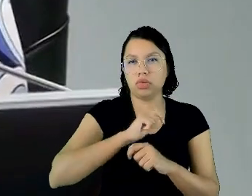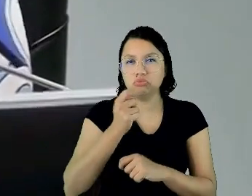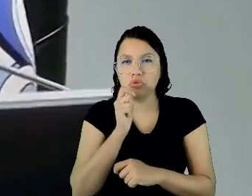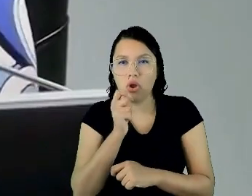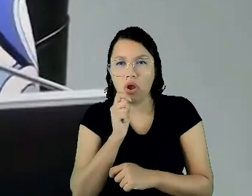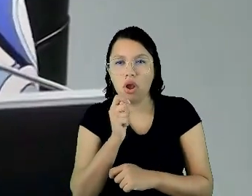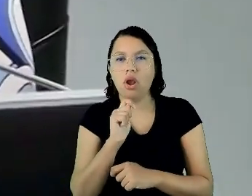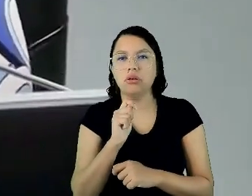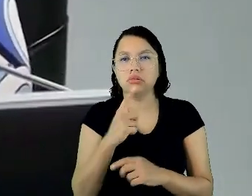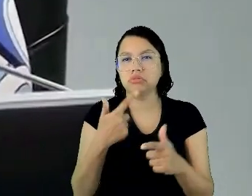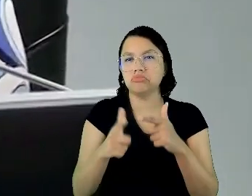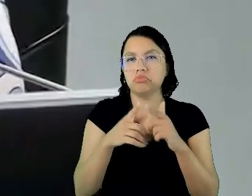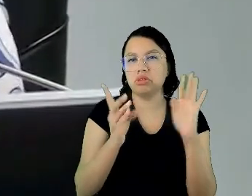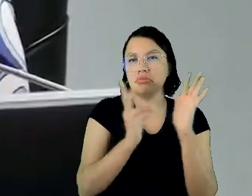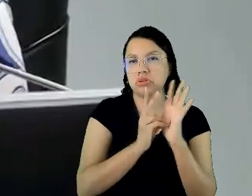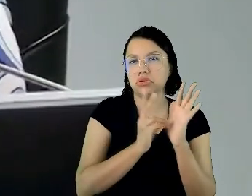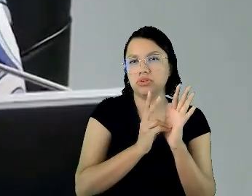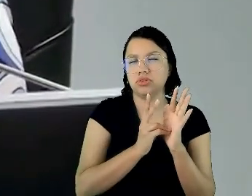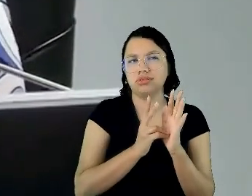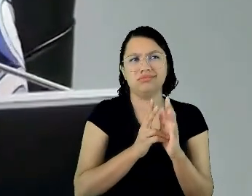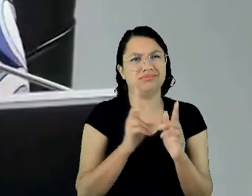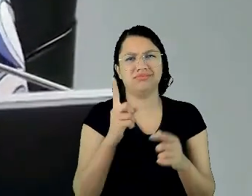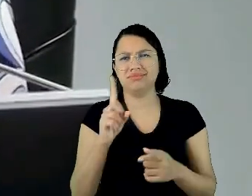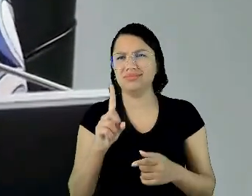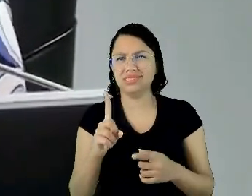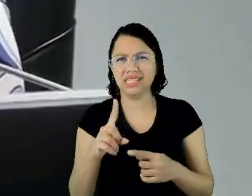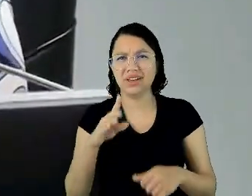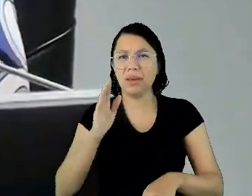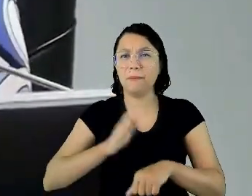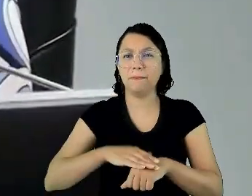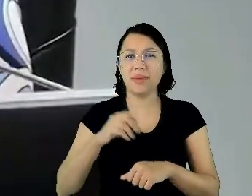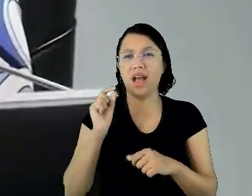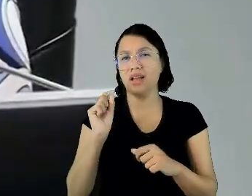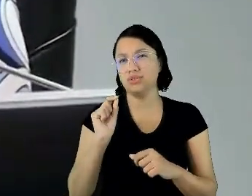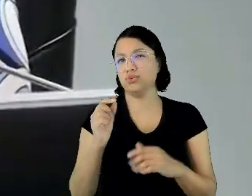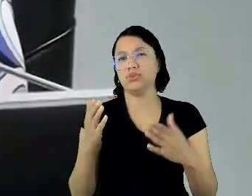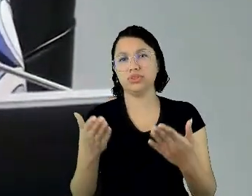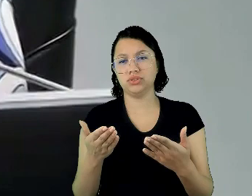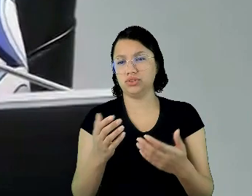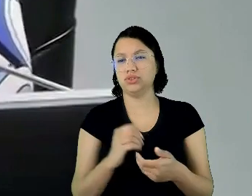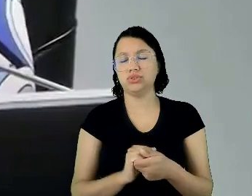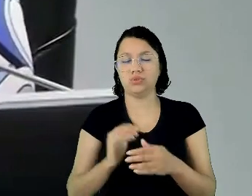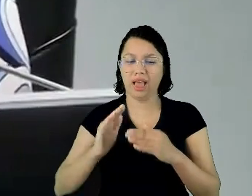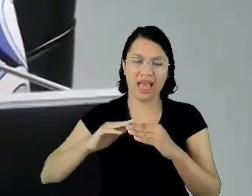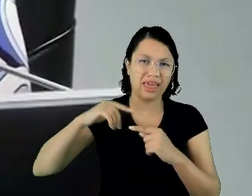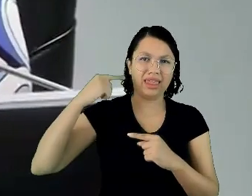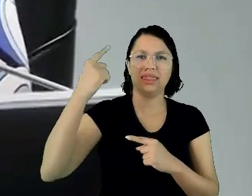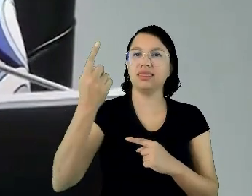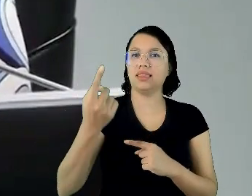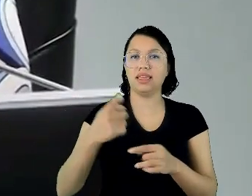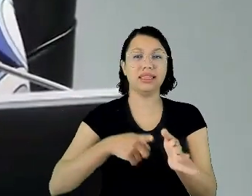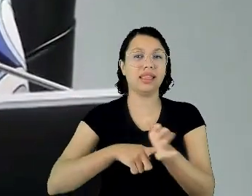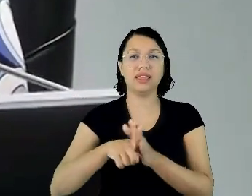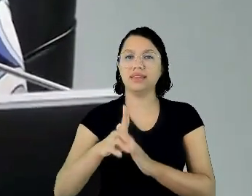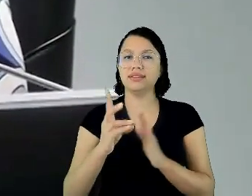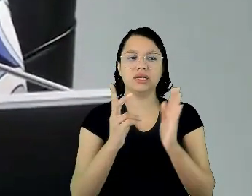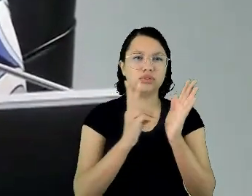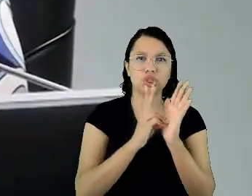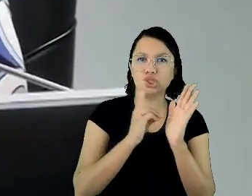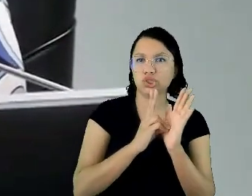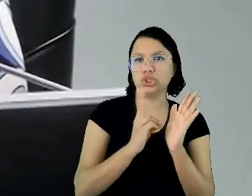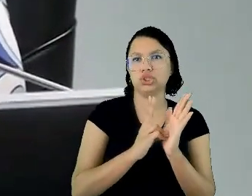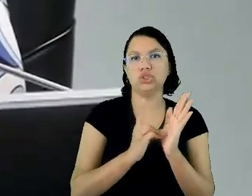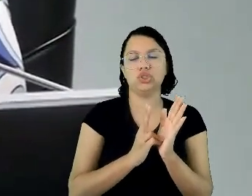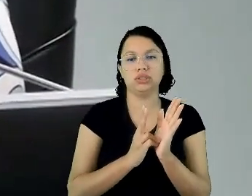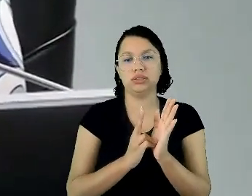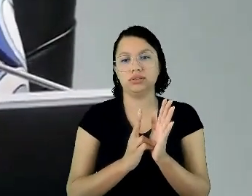Não, o Mato Grosso do Sul é muito, muito além da questão indígena, sendo, sim, o segundo estado com a maior